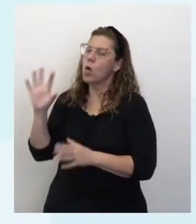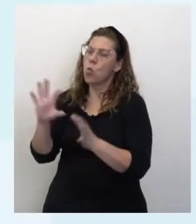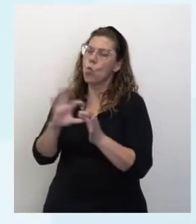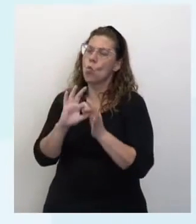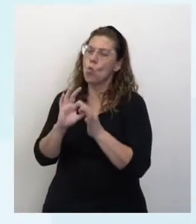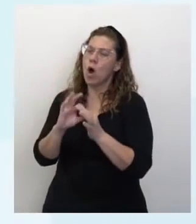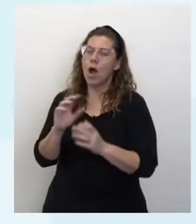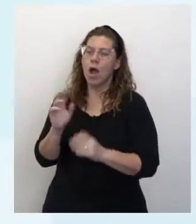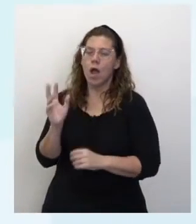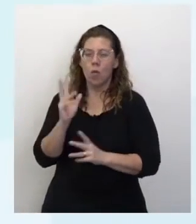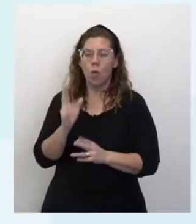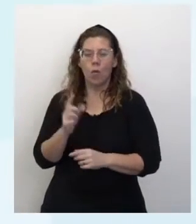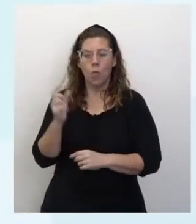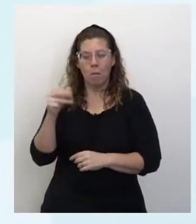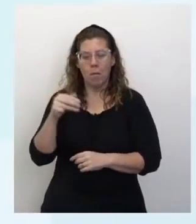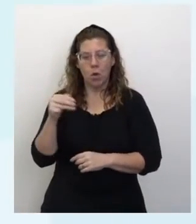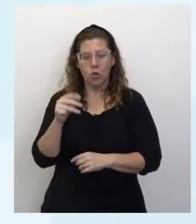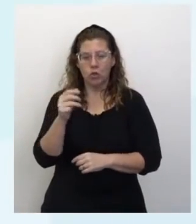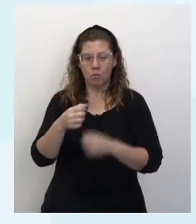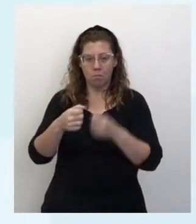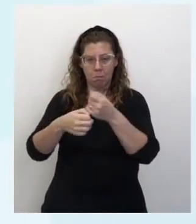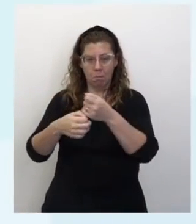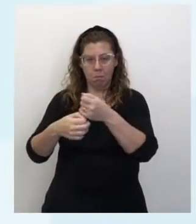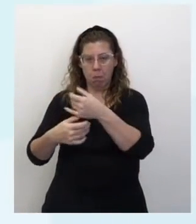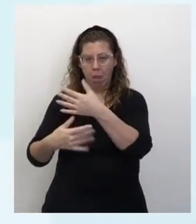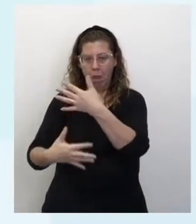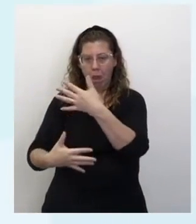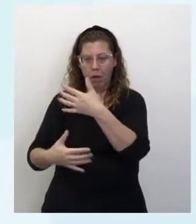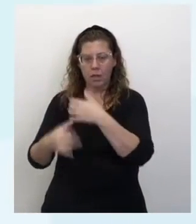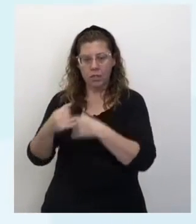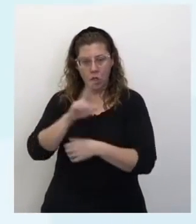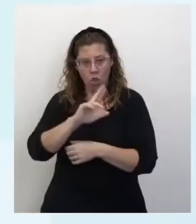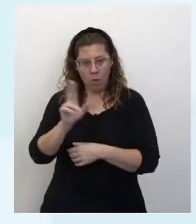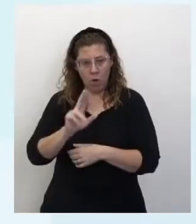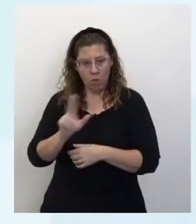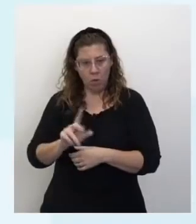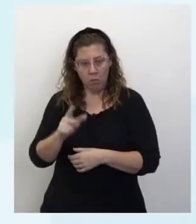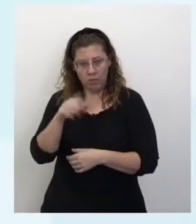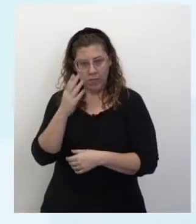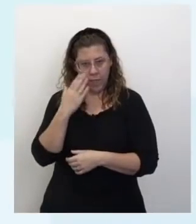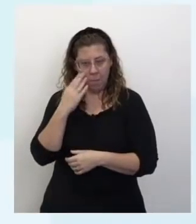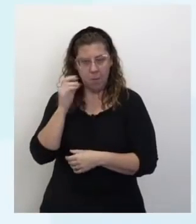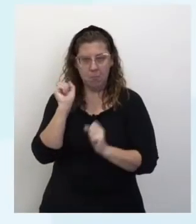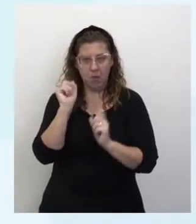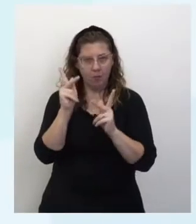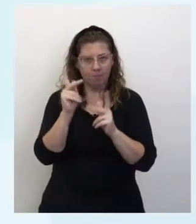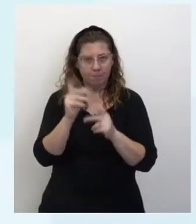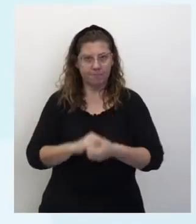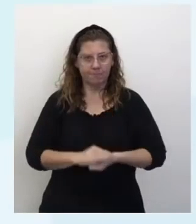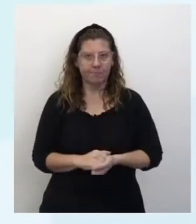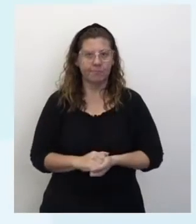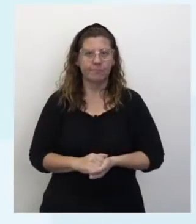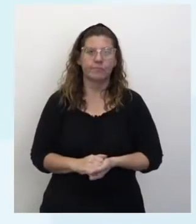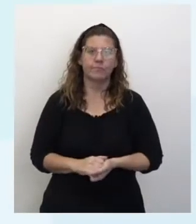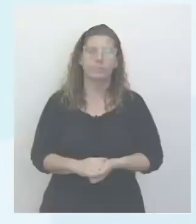A gente vai dar para vocês um minutinho para escrever no chat, ver se você sabe o nome desses memes e a gente já volta.